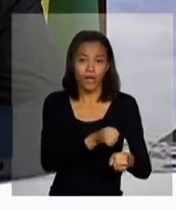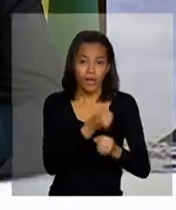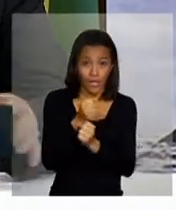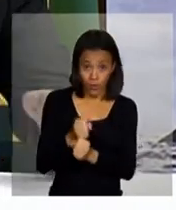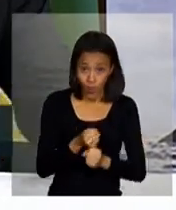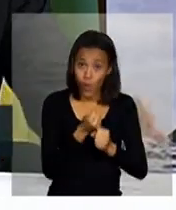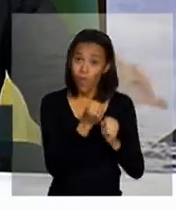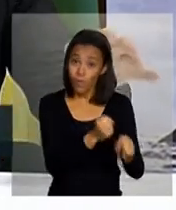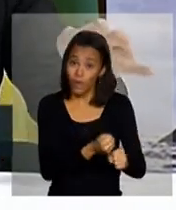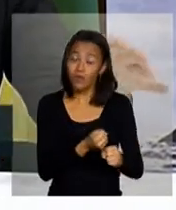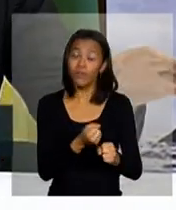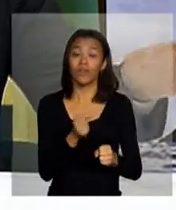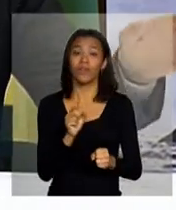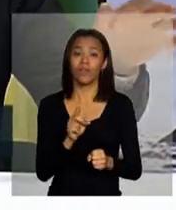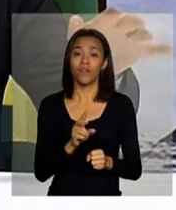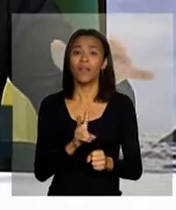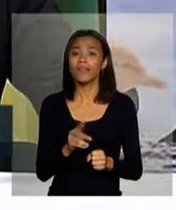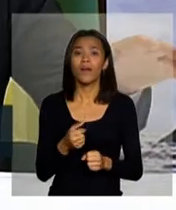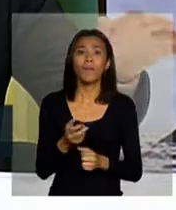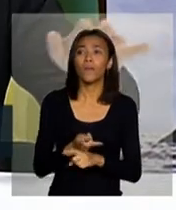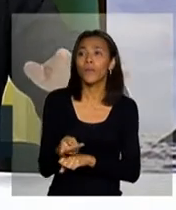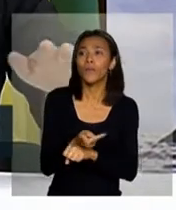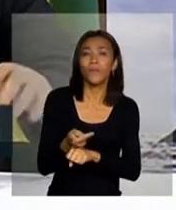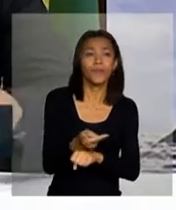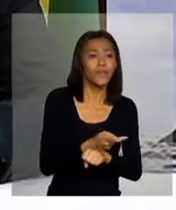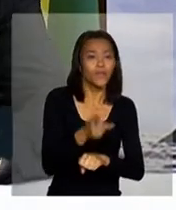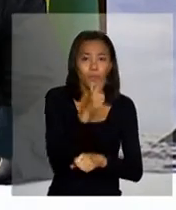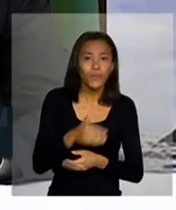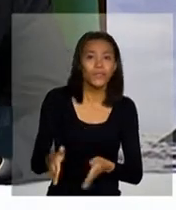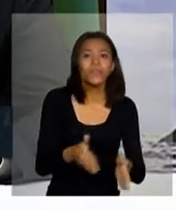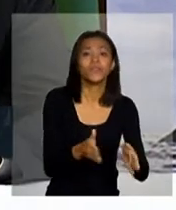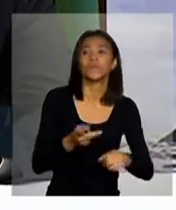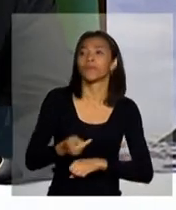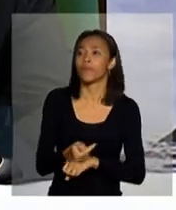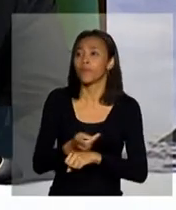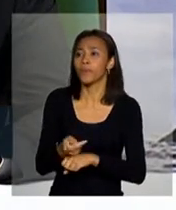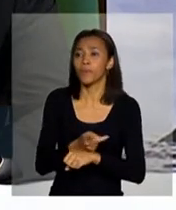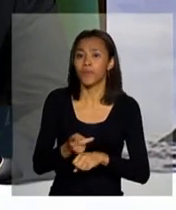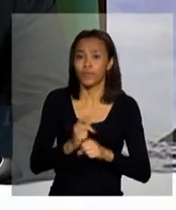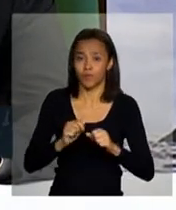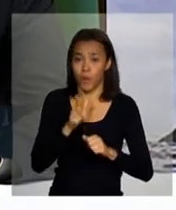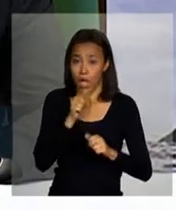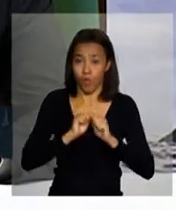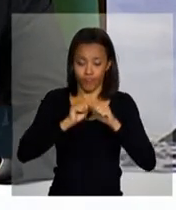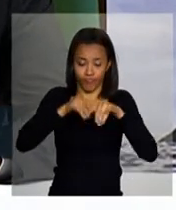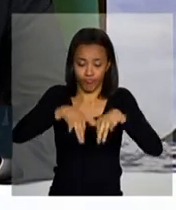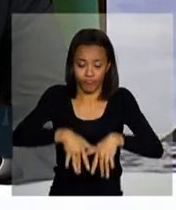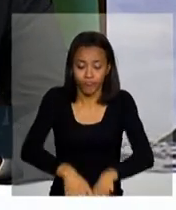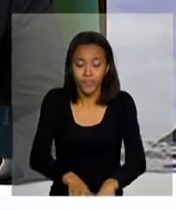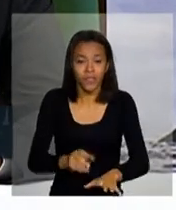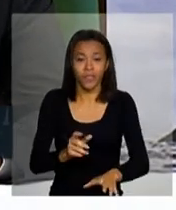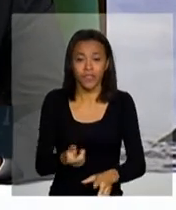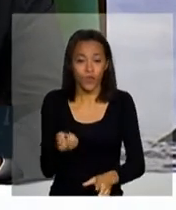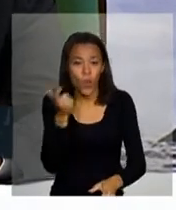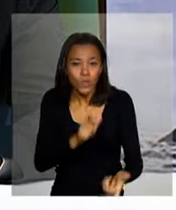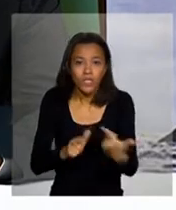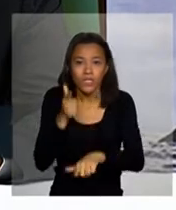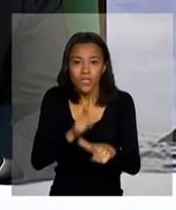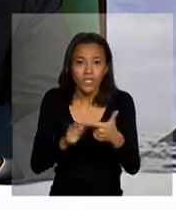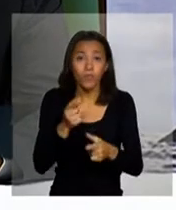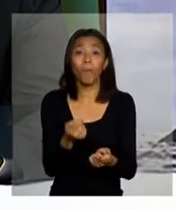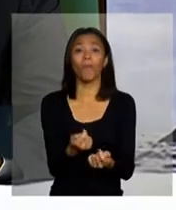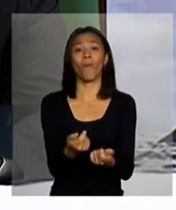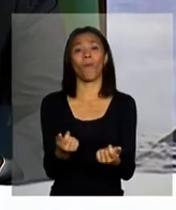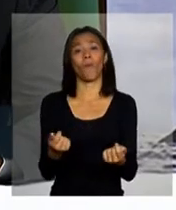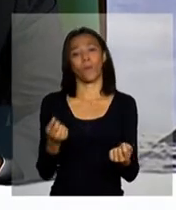está vagando nos rios, nas represas, e pegando cada vez menos peixe. A notícia